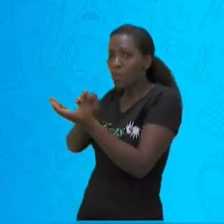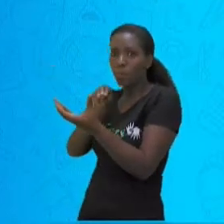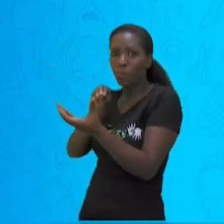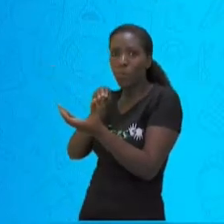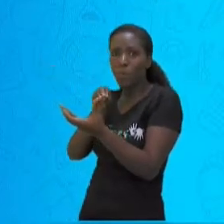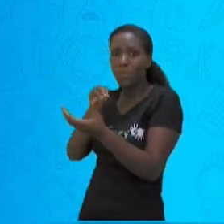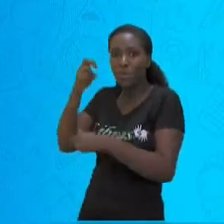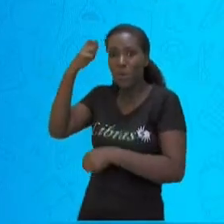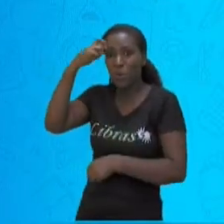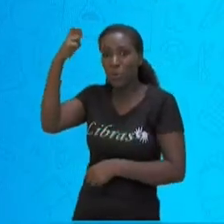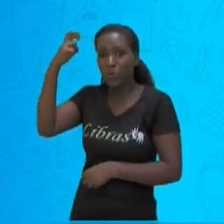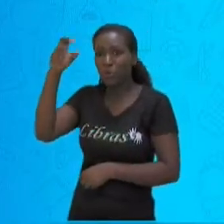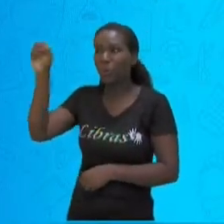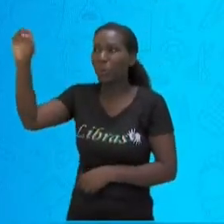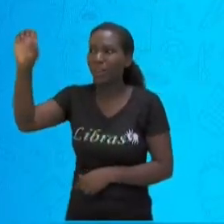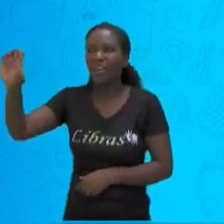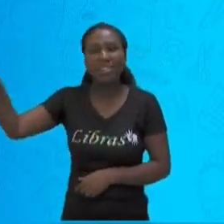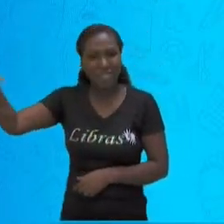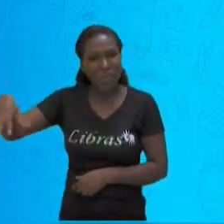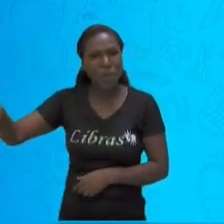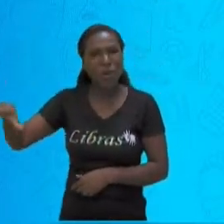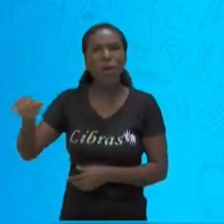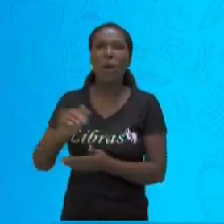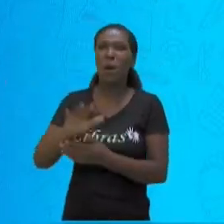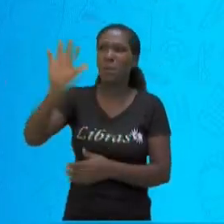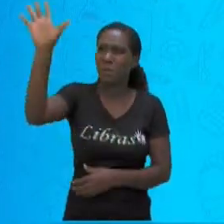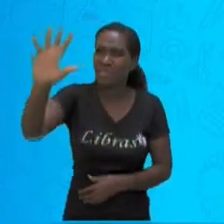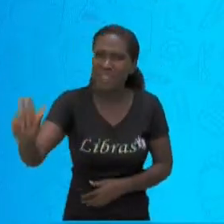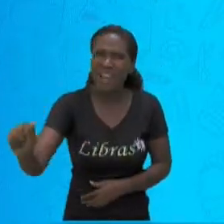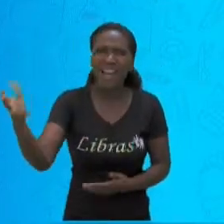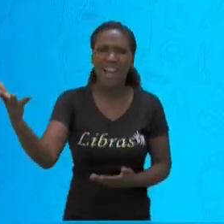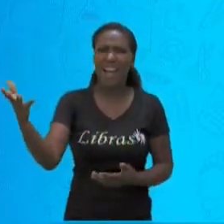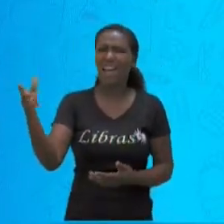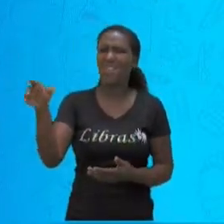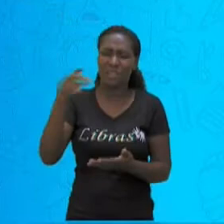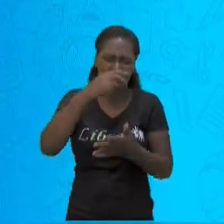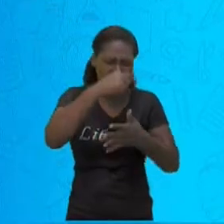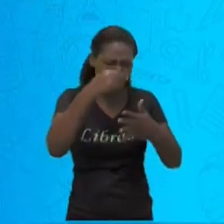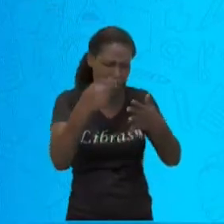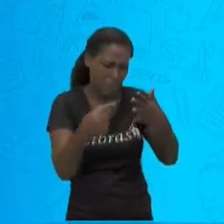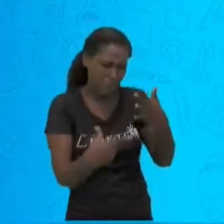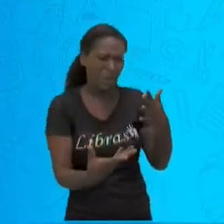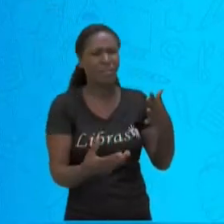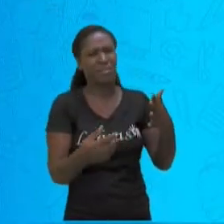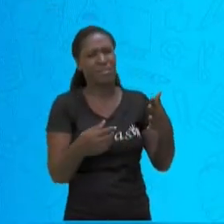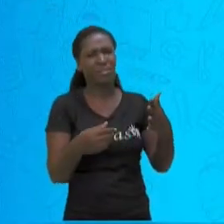costumes, os negros, na culinária, no português, na maneira de falar,